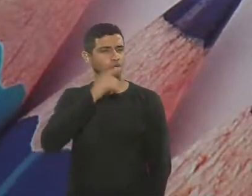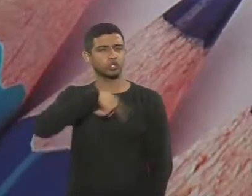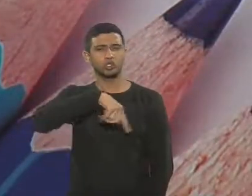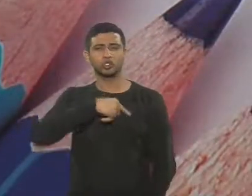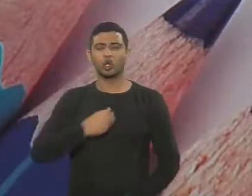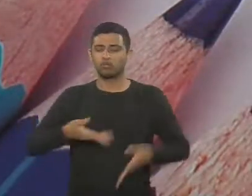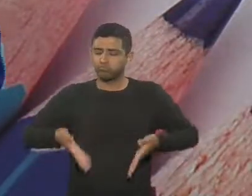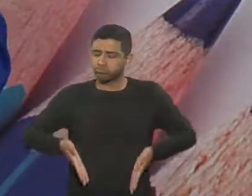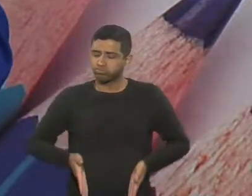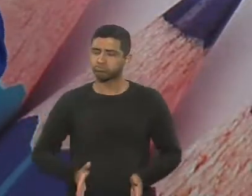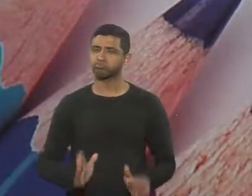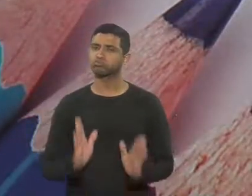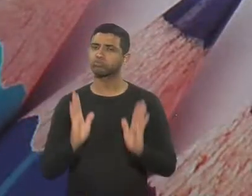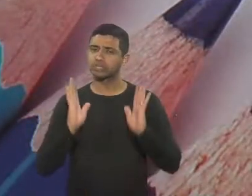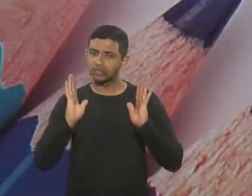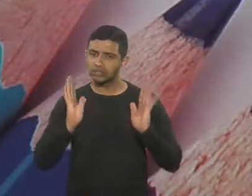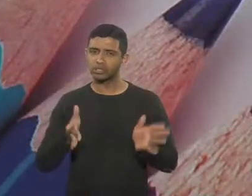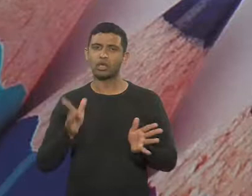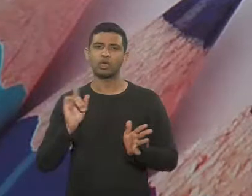nós nascemos com essa